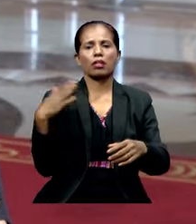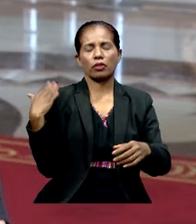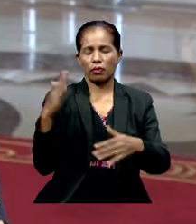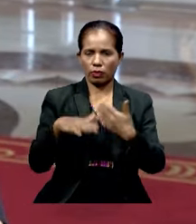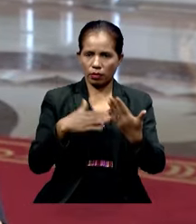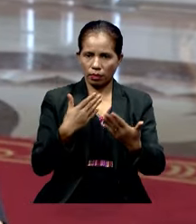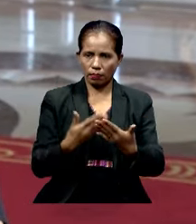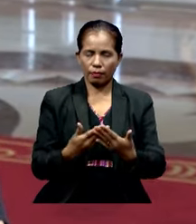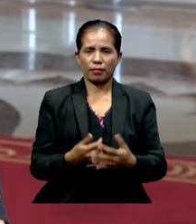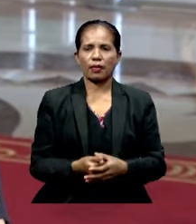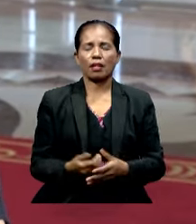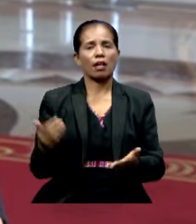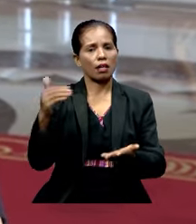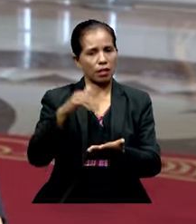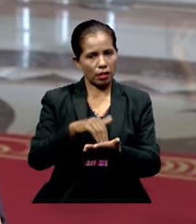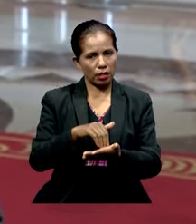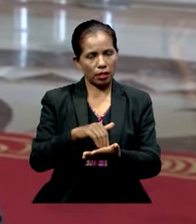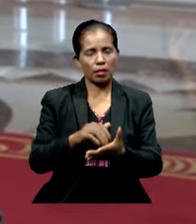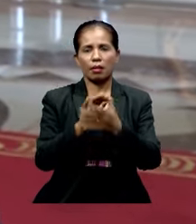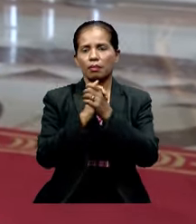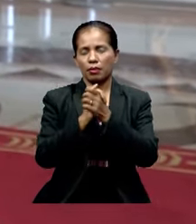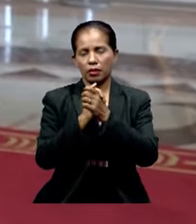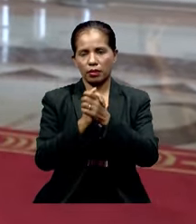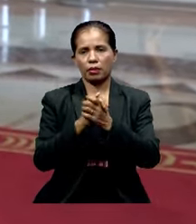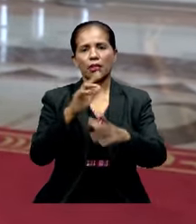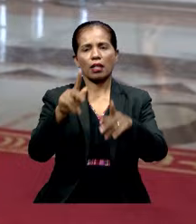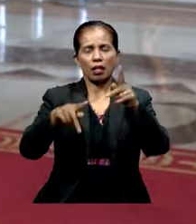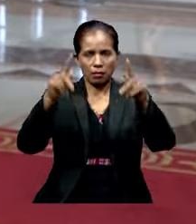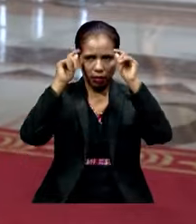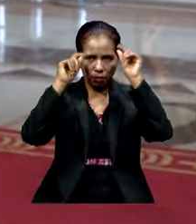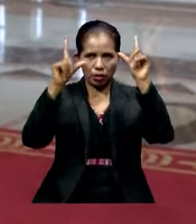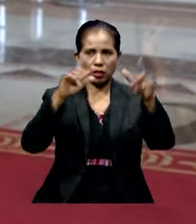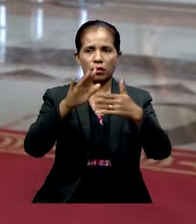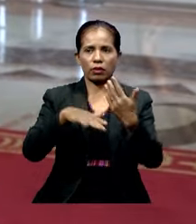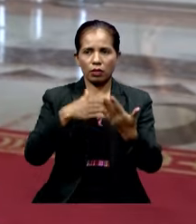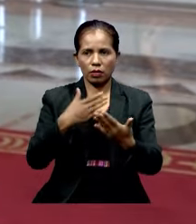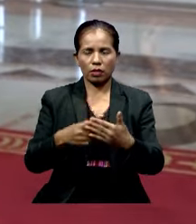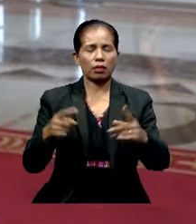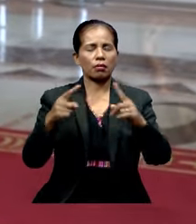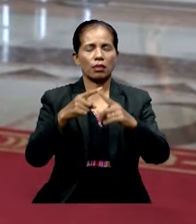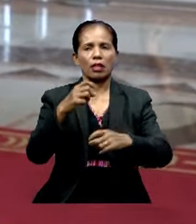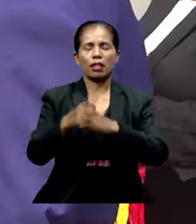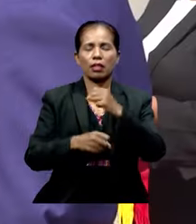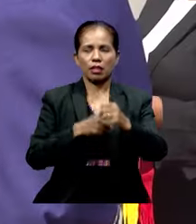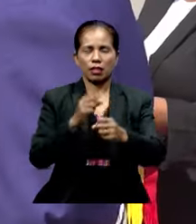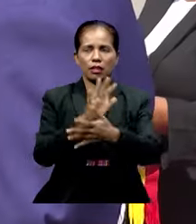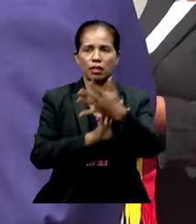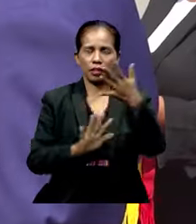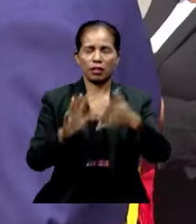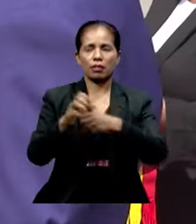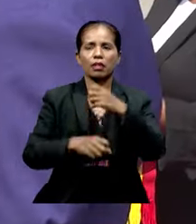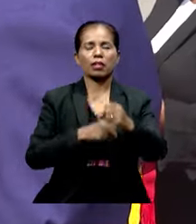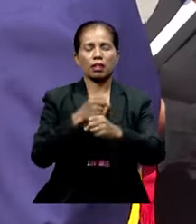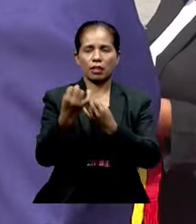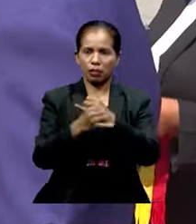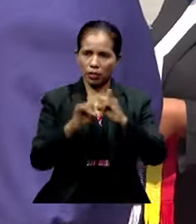E dali da tá. Parabéns para o povo Timor-Leste Tomak para aniversário Itania Independência. E